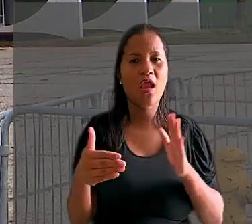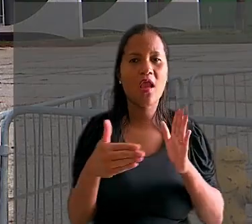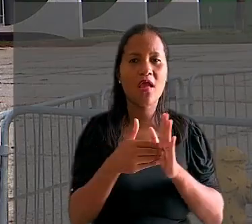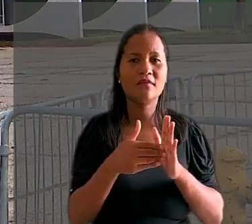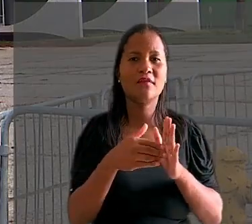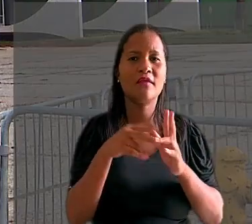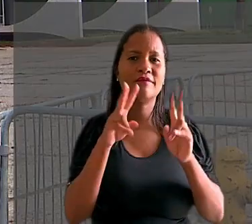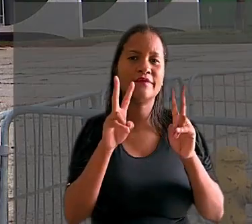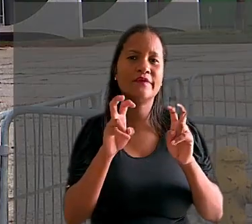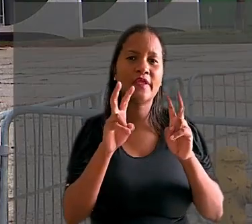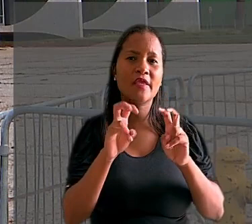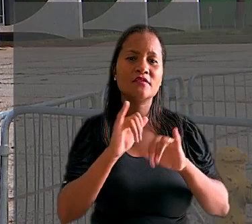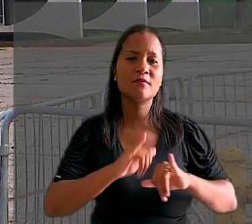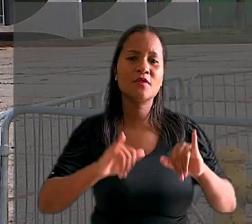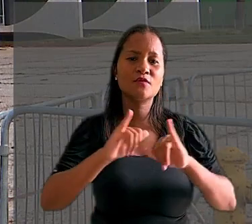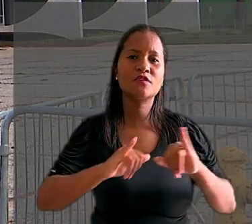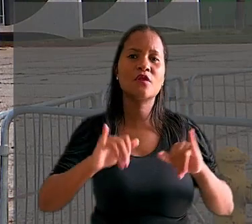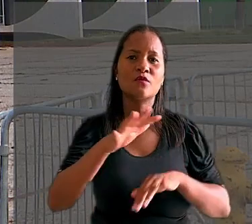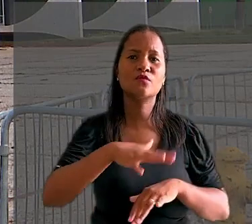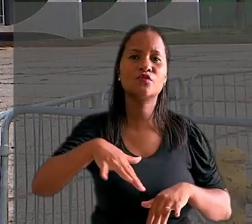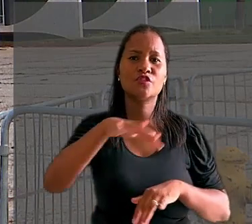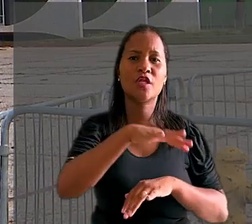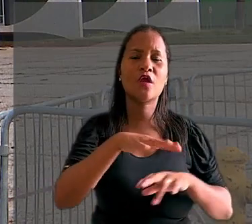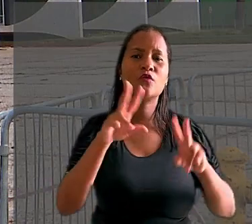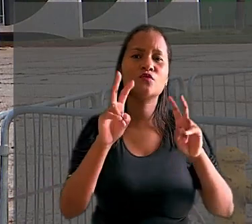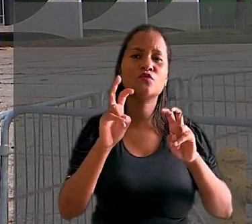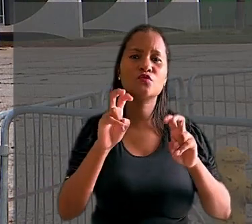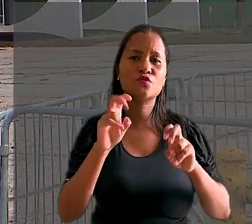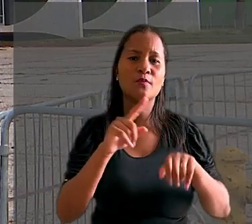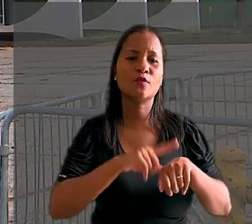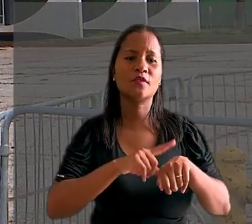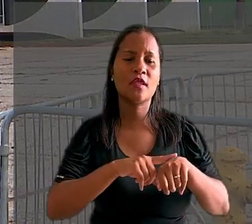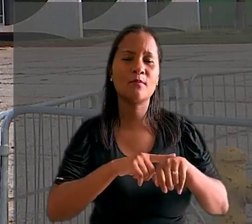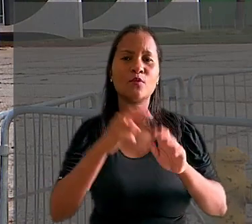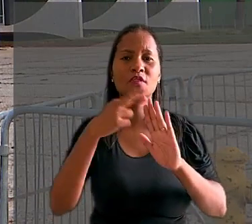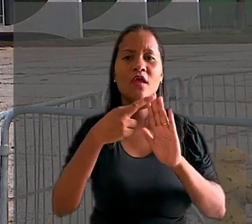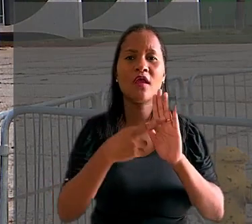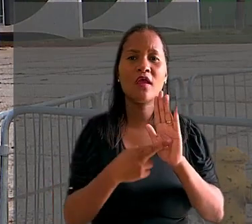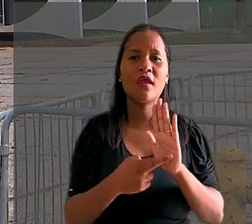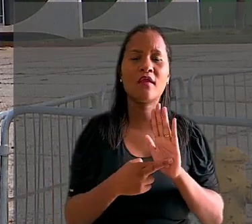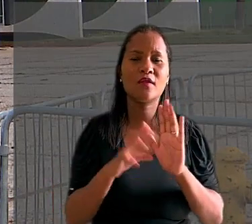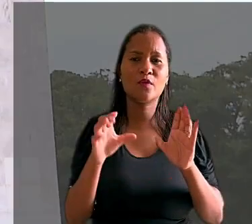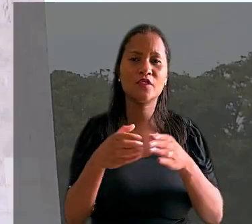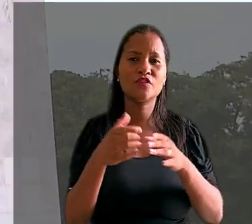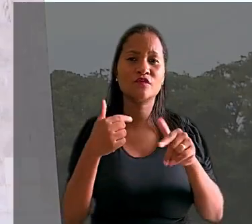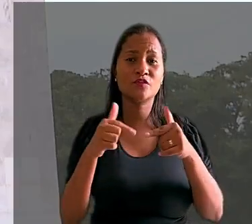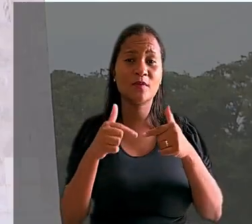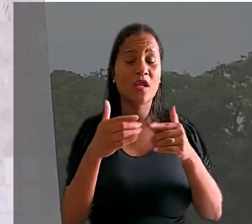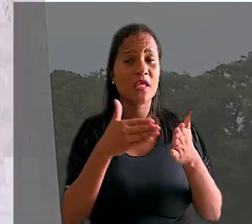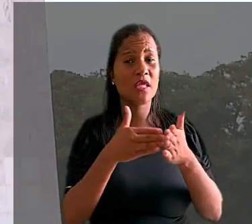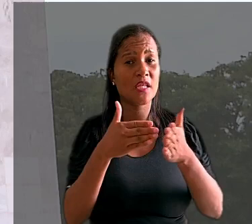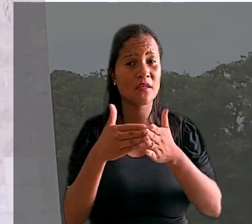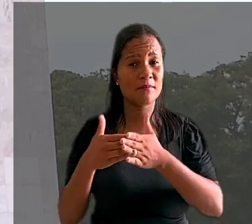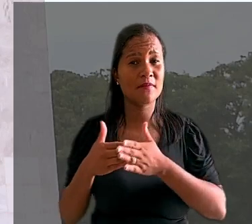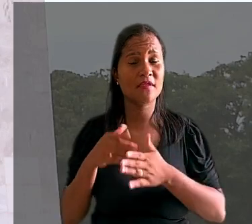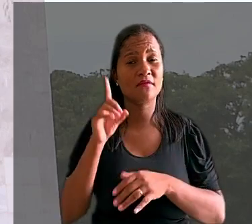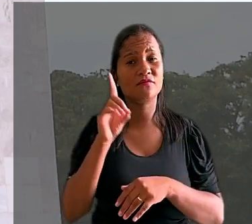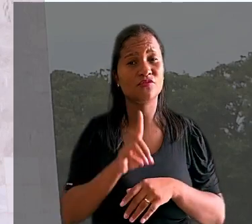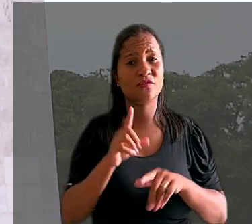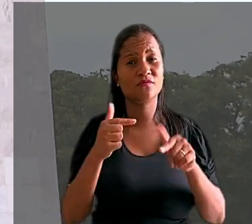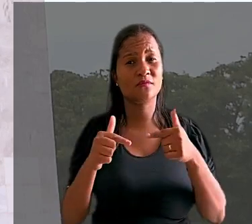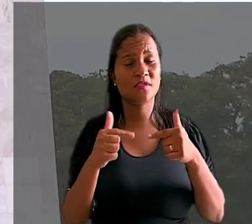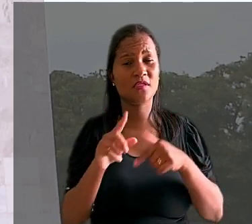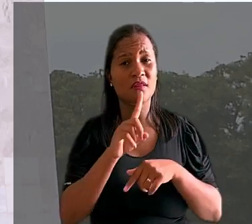a fixação de tese de repercussão geral sobre a validade da norma coletiva de trabalho, que limita ou restringe